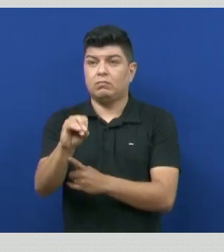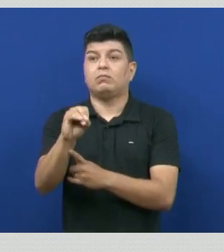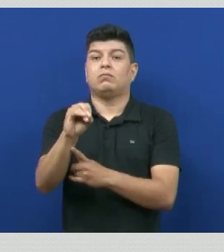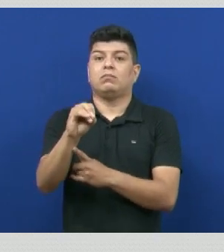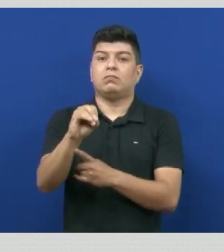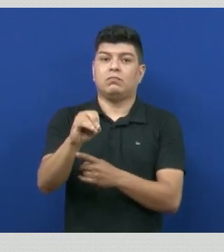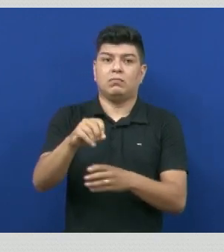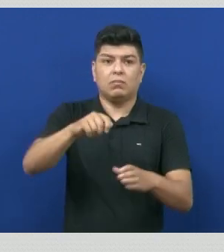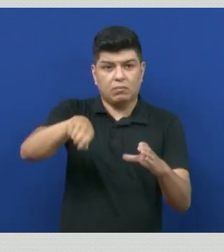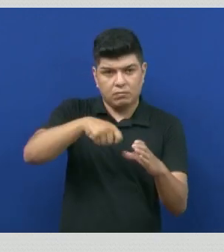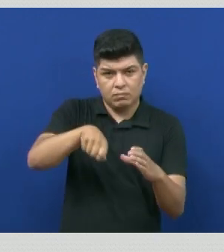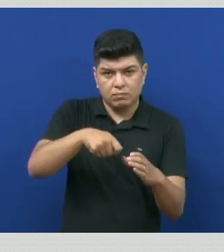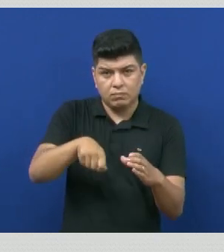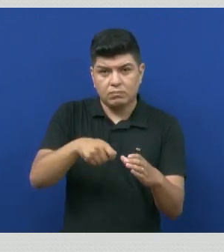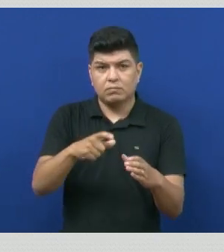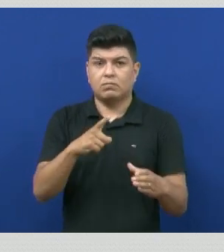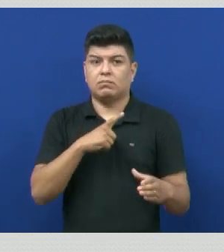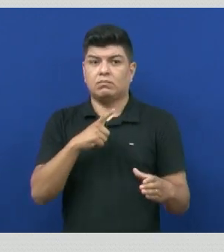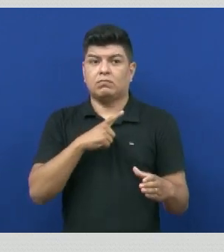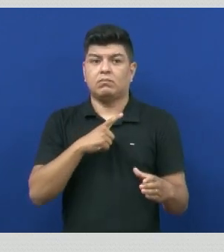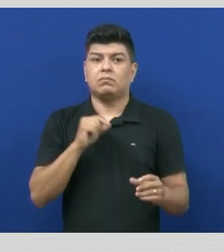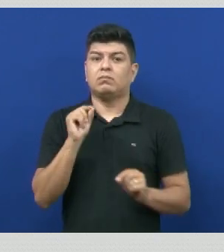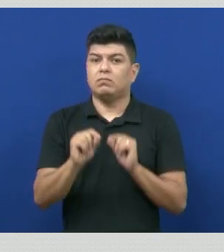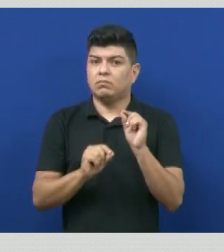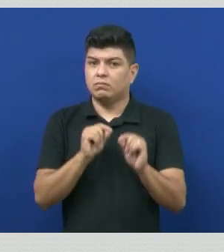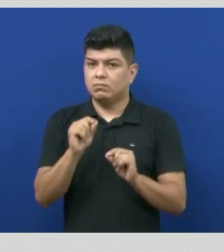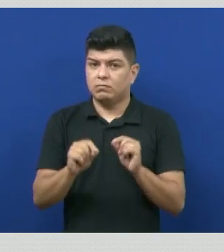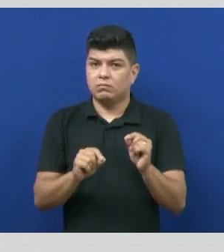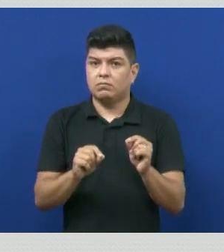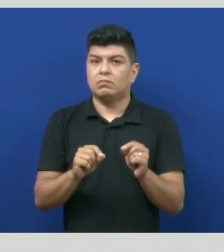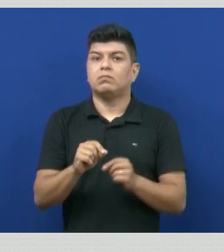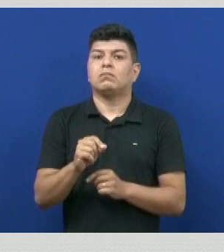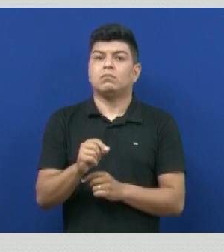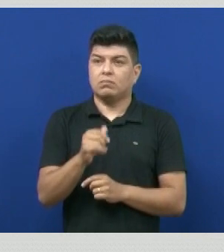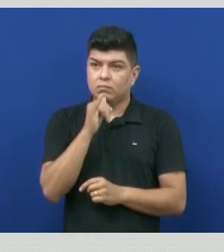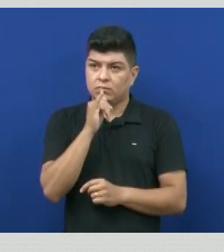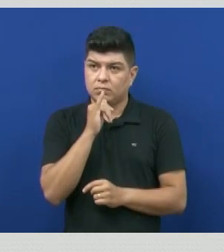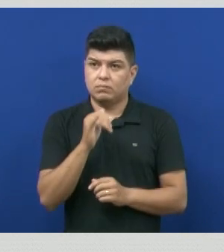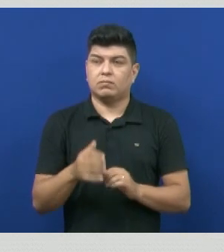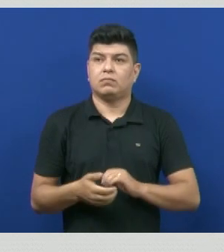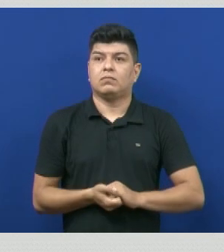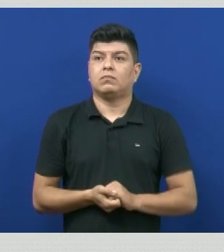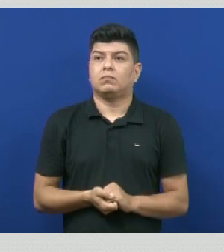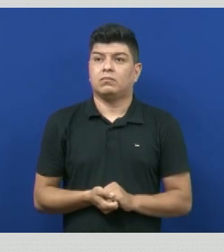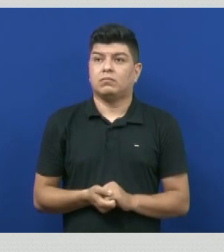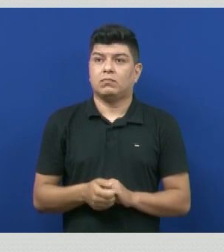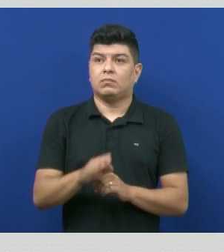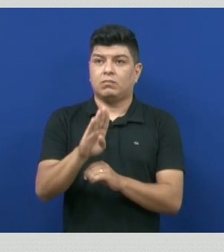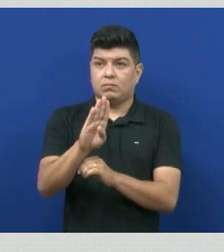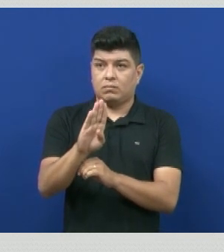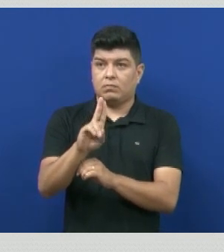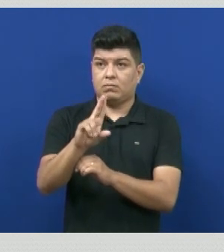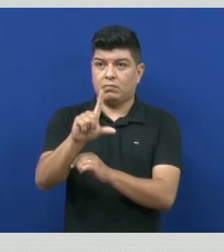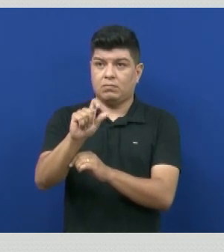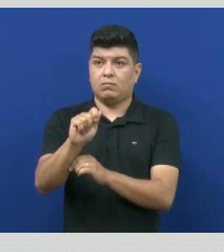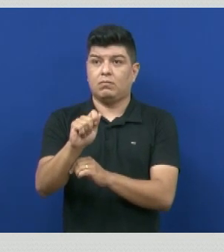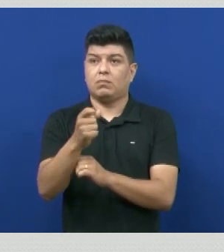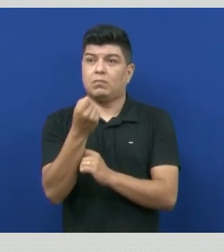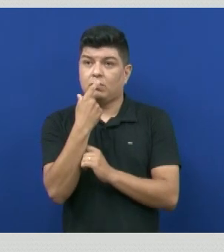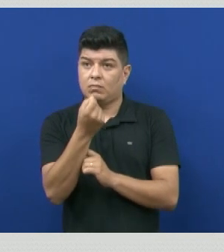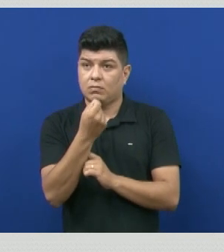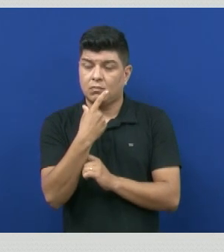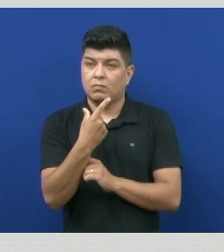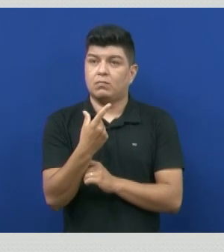um gênero textual, tem predominantemente o tipo injuntivo. Nós temos a bula de remédio e